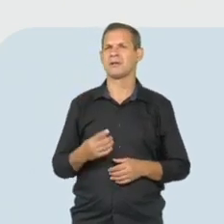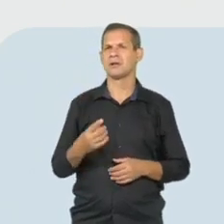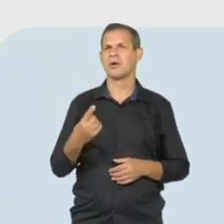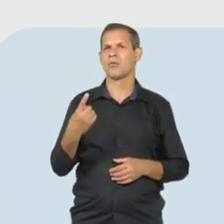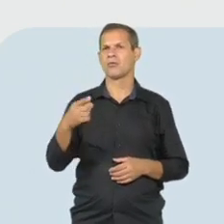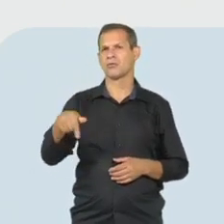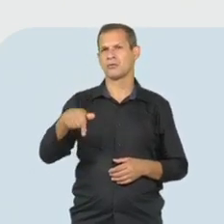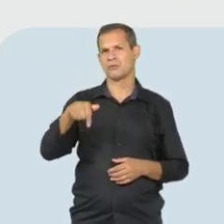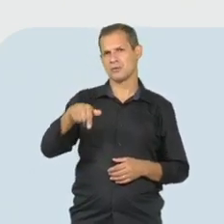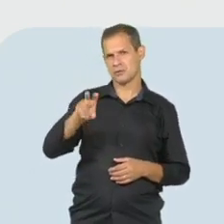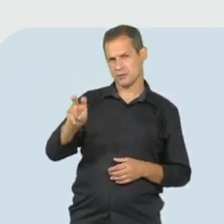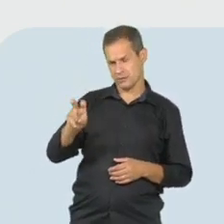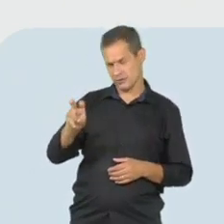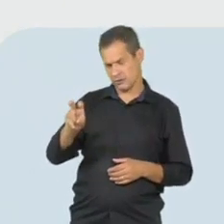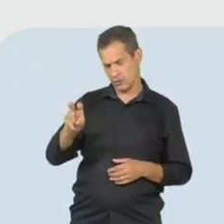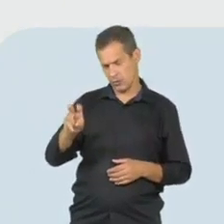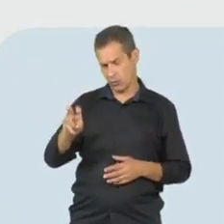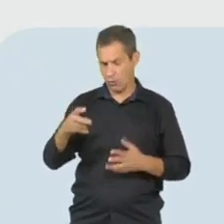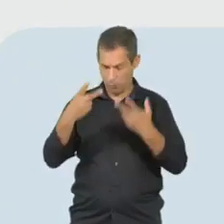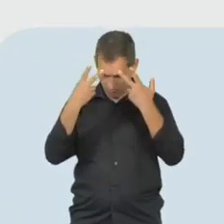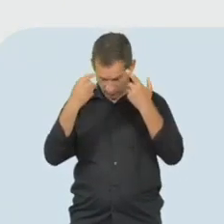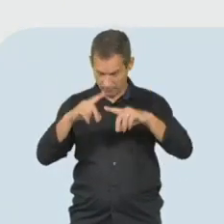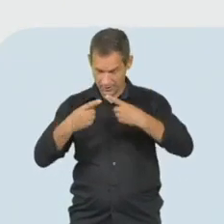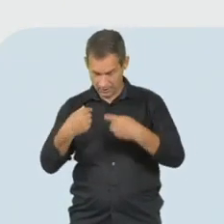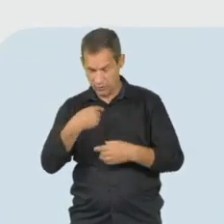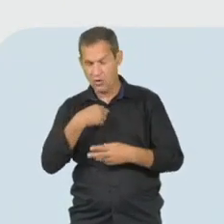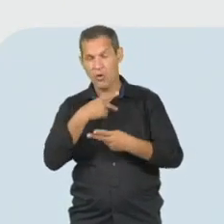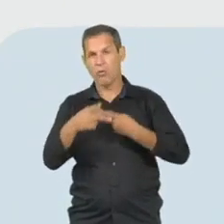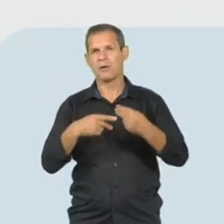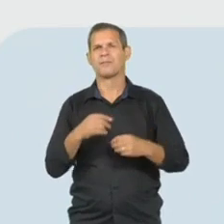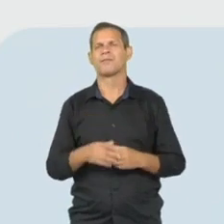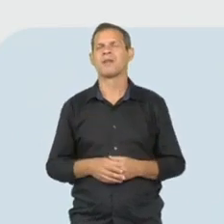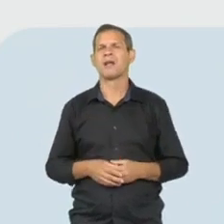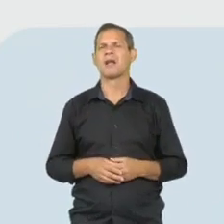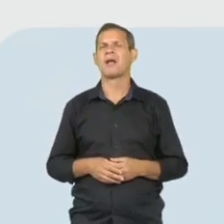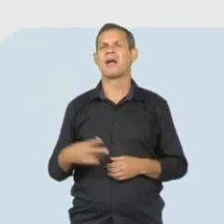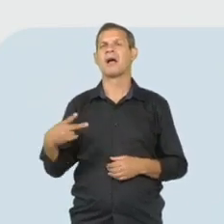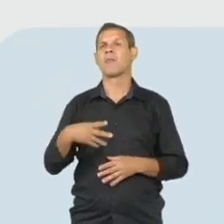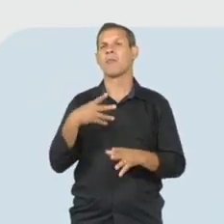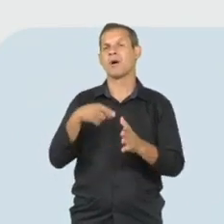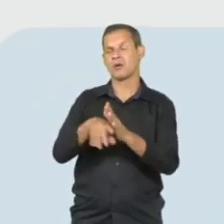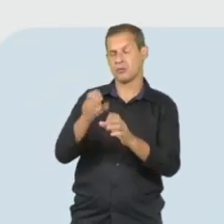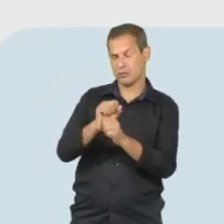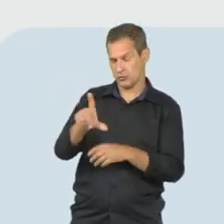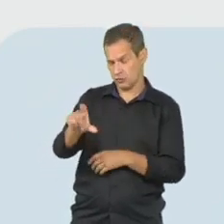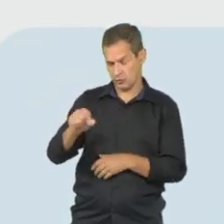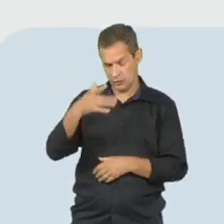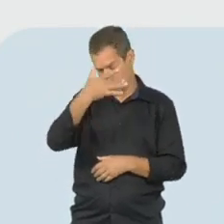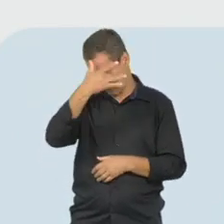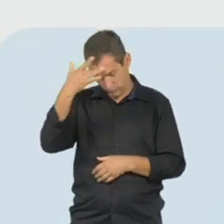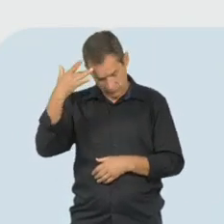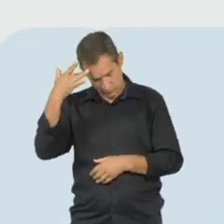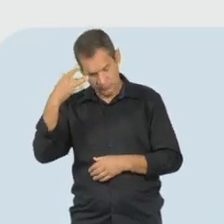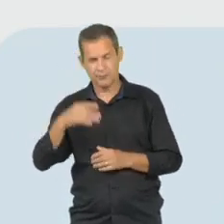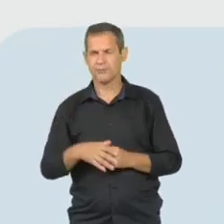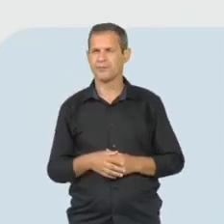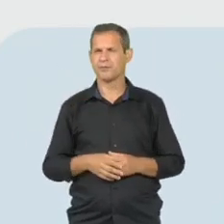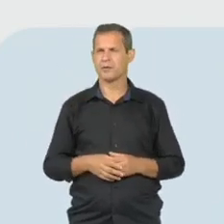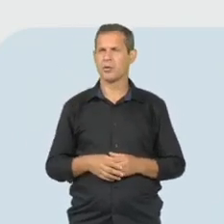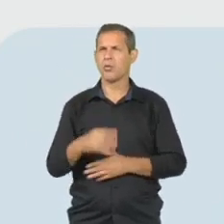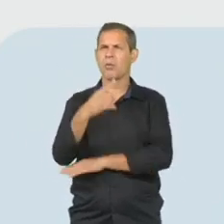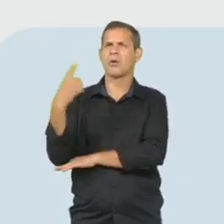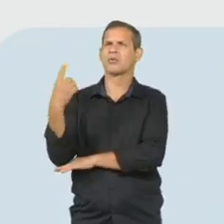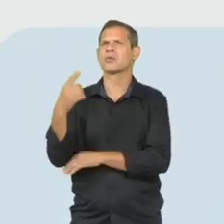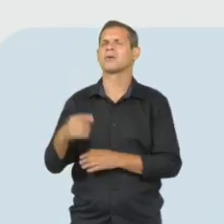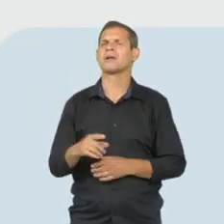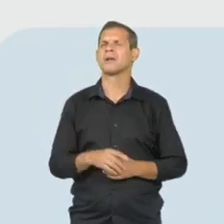1,75 é a que aparece com maior frequência aqui, então eu posso dizer que a maior chance de escolher alguém aqui com uma altura